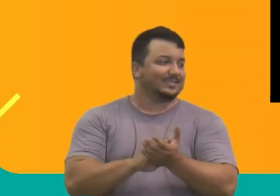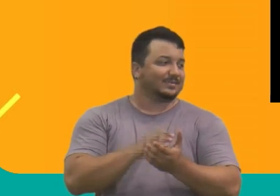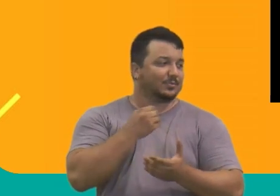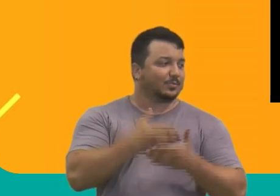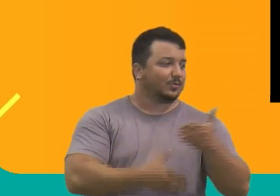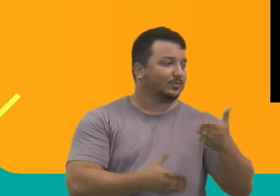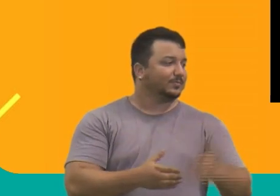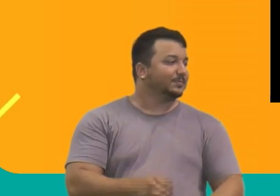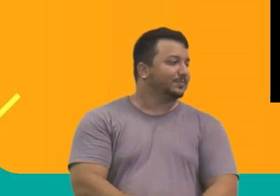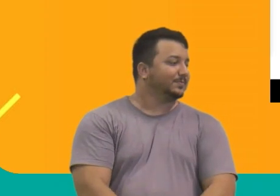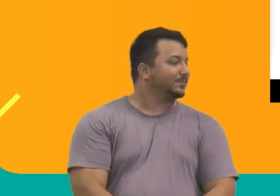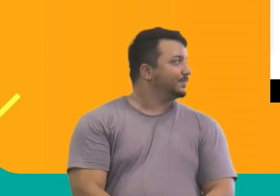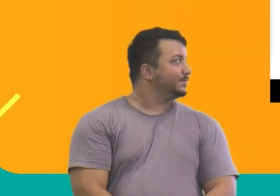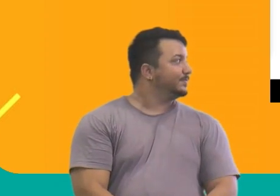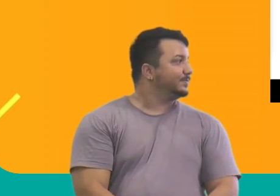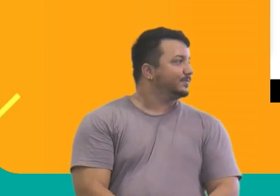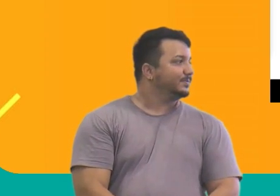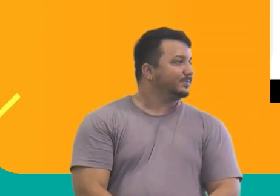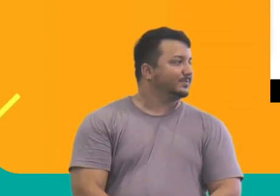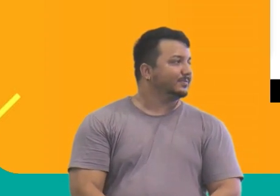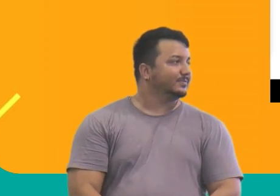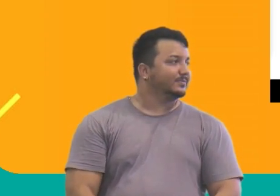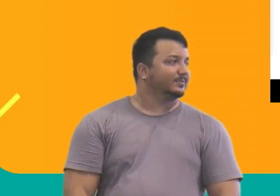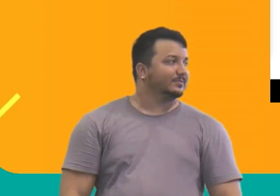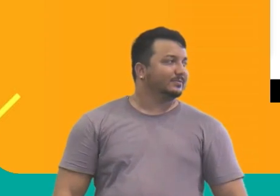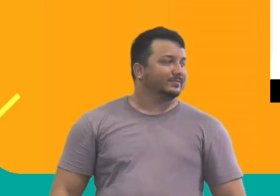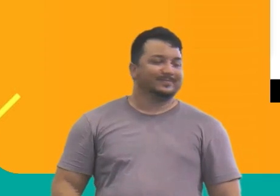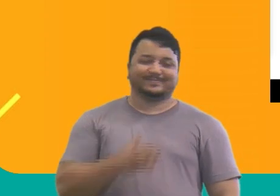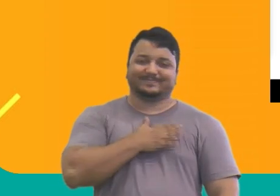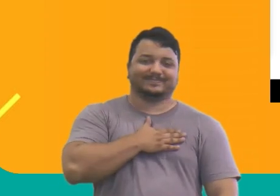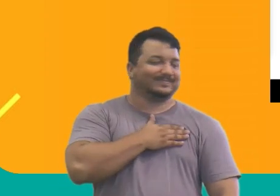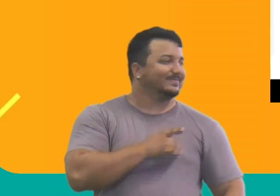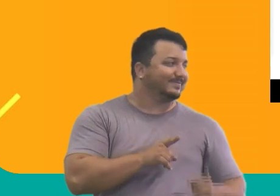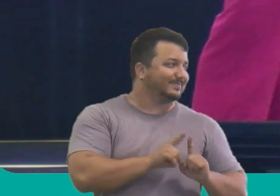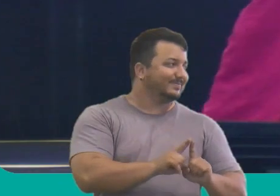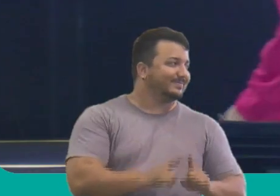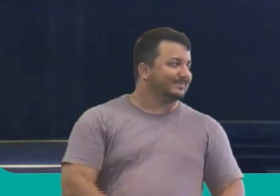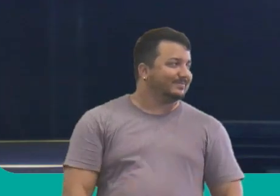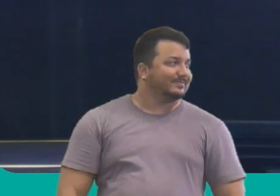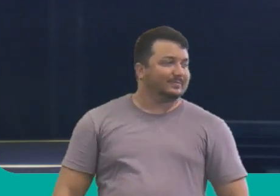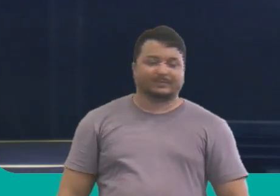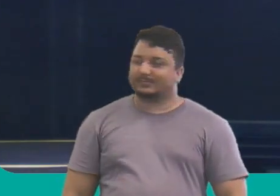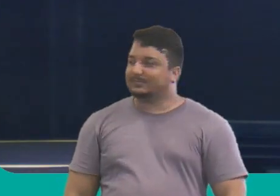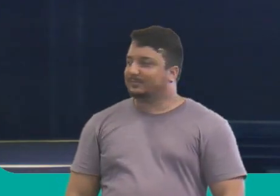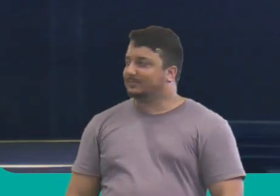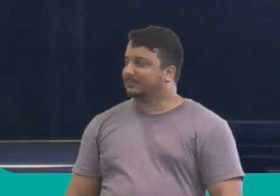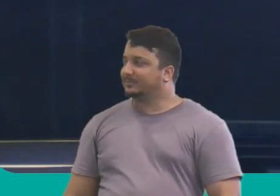cuidem, tá? Estudem. Carol, meu amor, foi um prazer. Muito obrigada. Prazer todo meu. Obrigada.